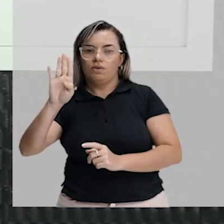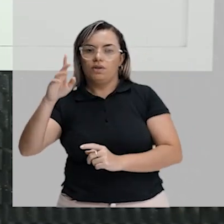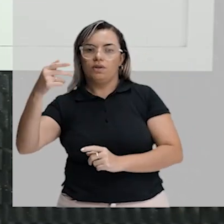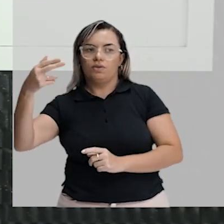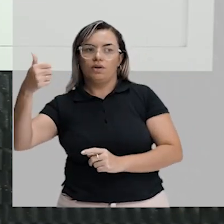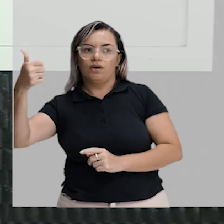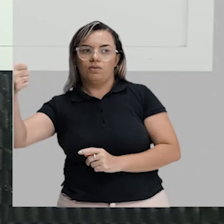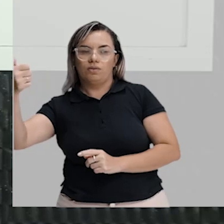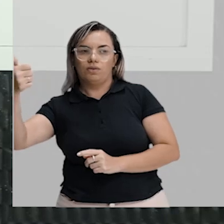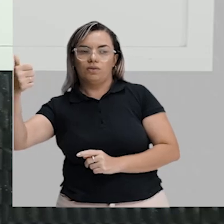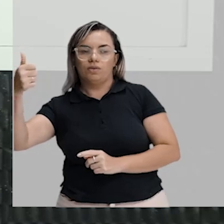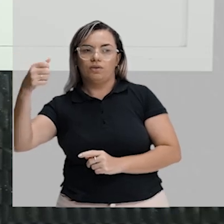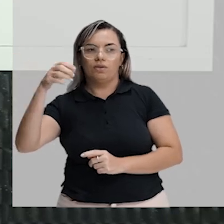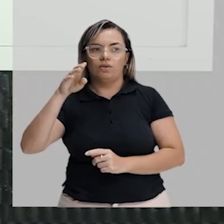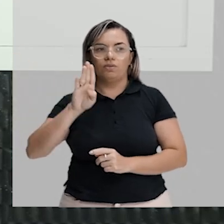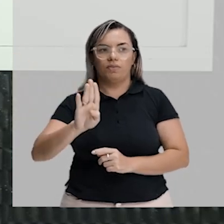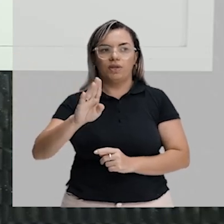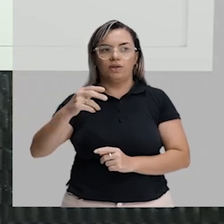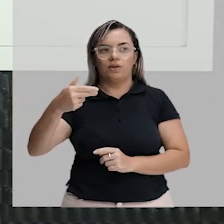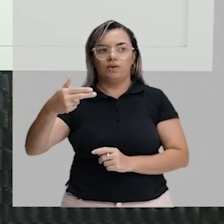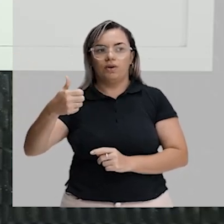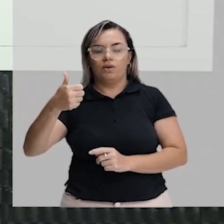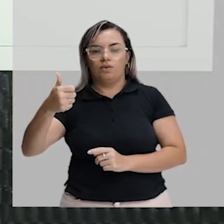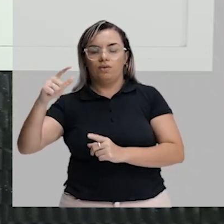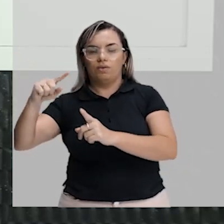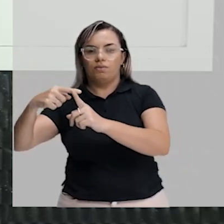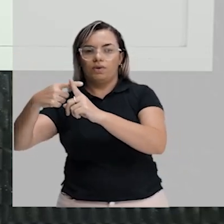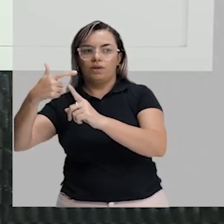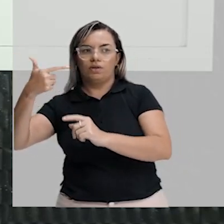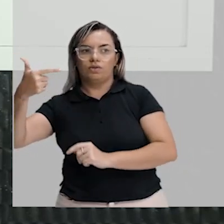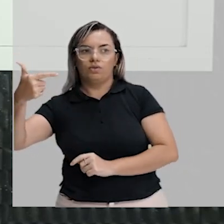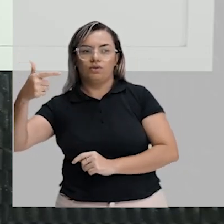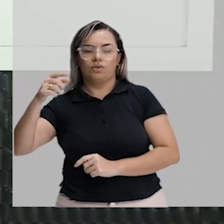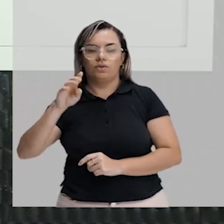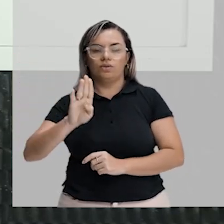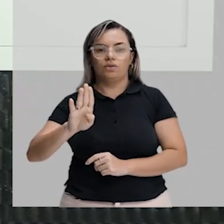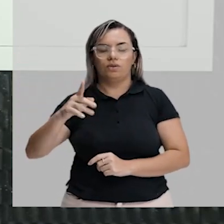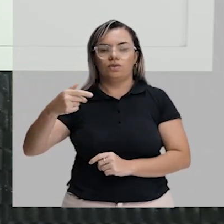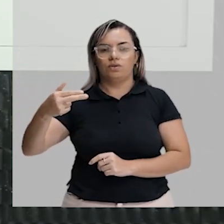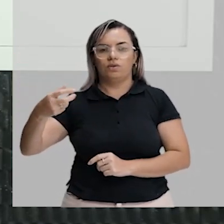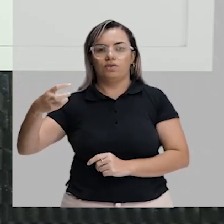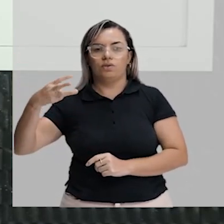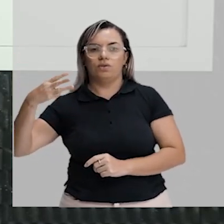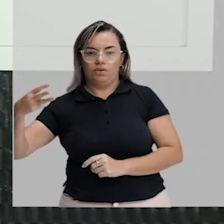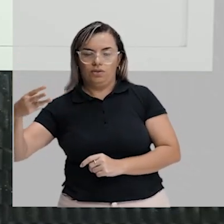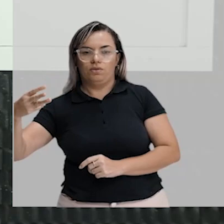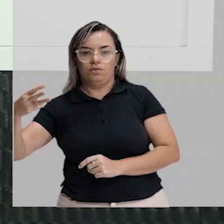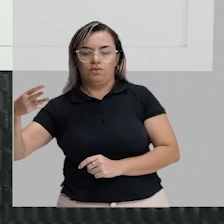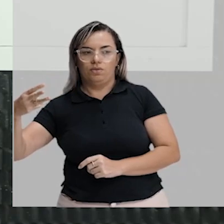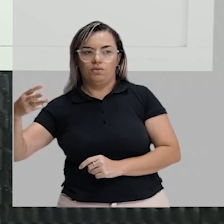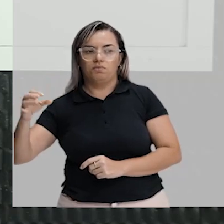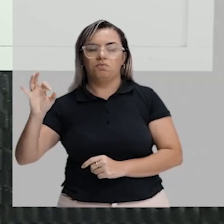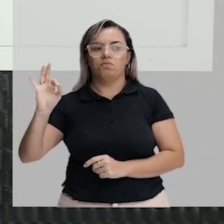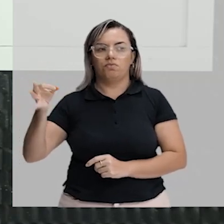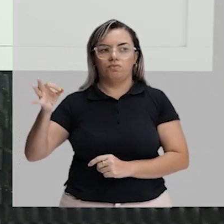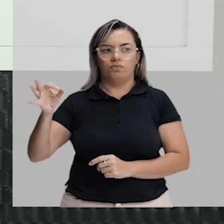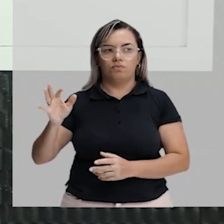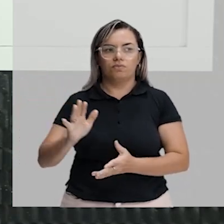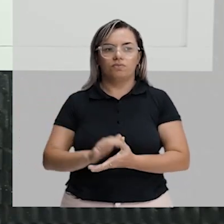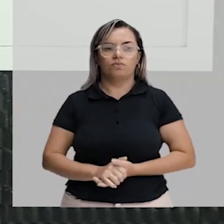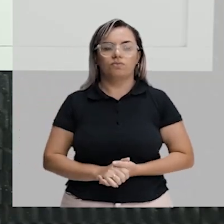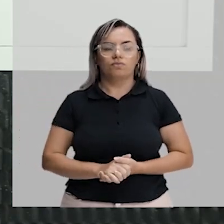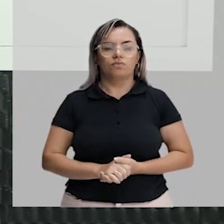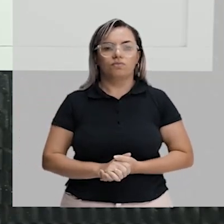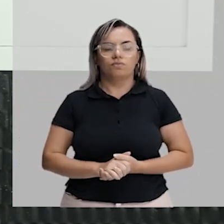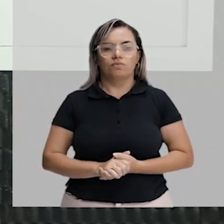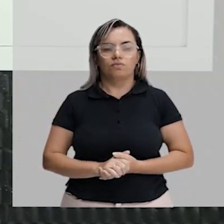mais 2. Nós temos que o B vai ser igual a 3. Certo, turminha? Olha